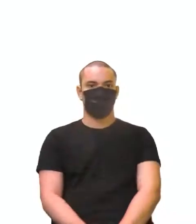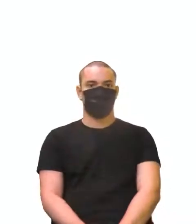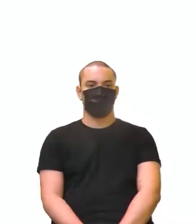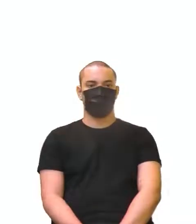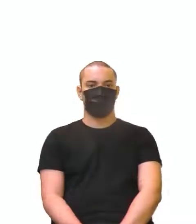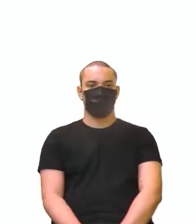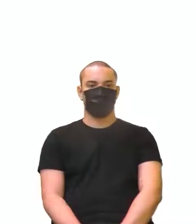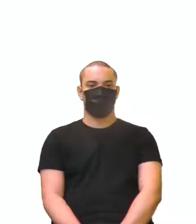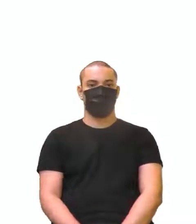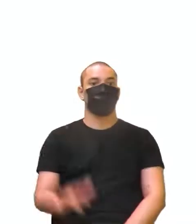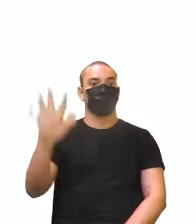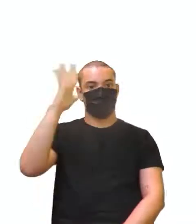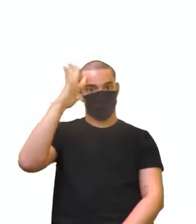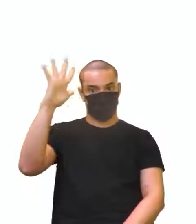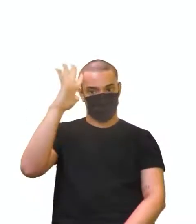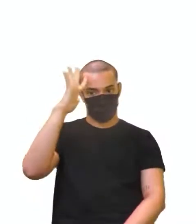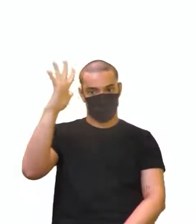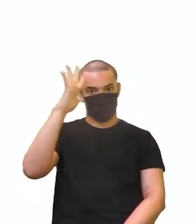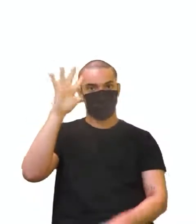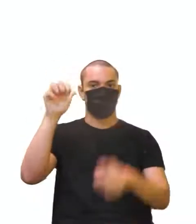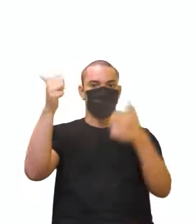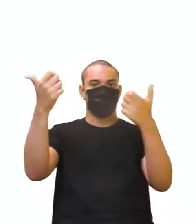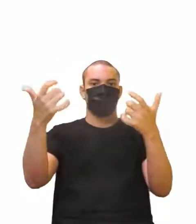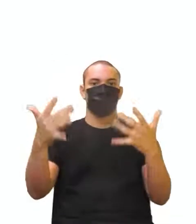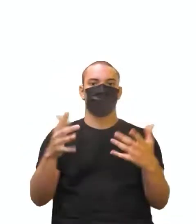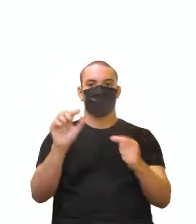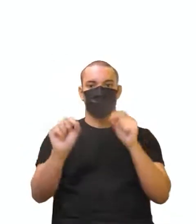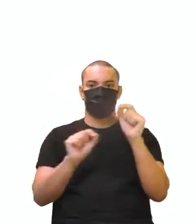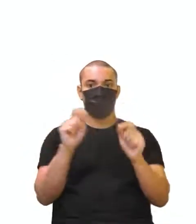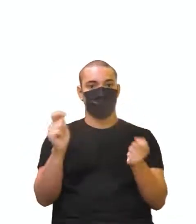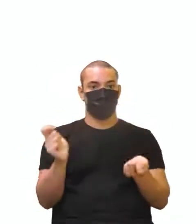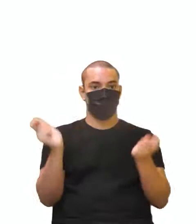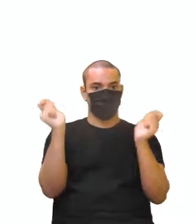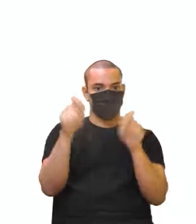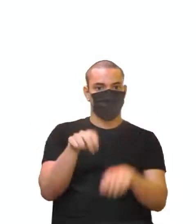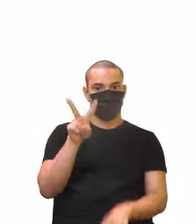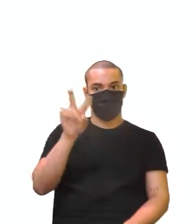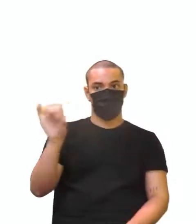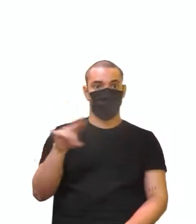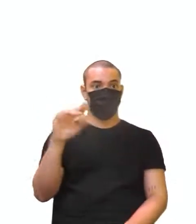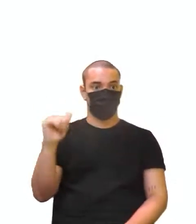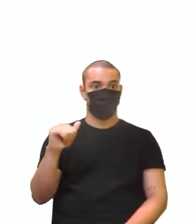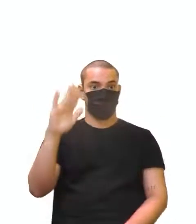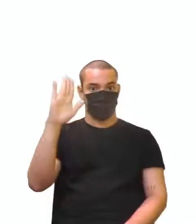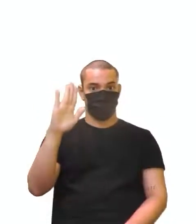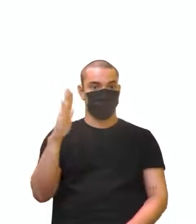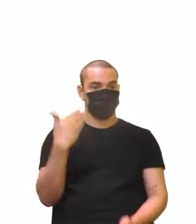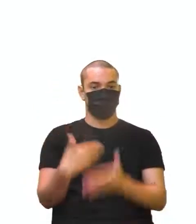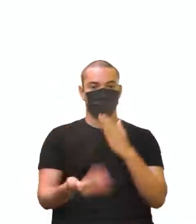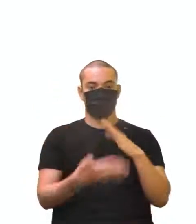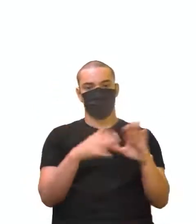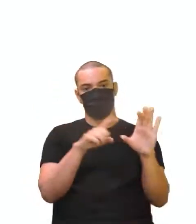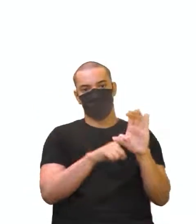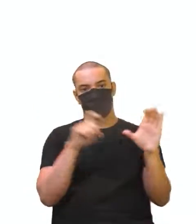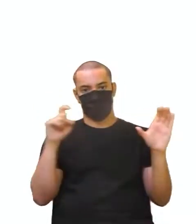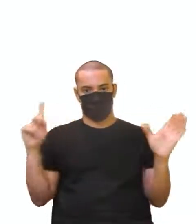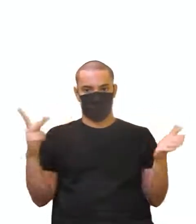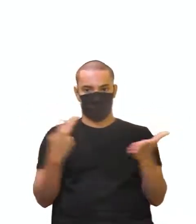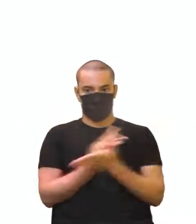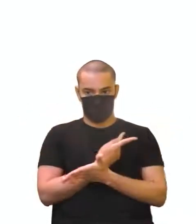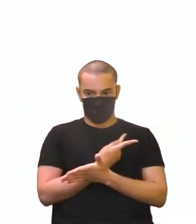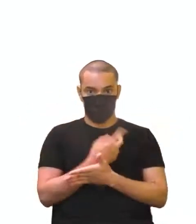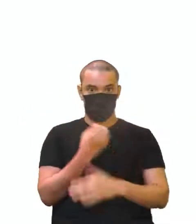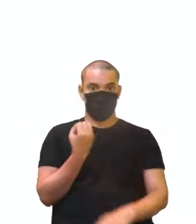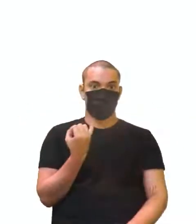a teoria das probabilidades diz que a possibilidade de dois ou mais eventos independentes ocorrerem